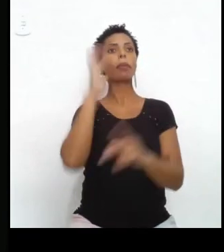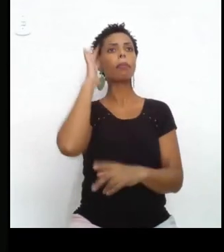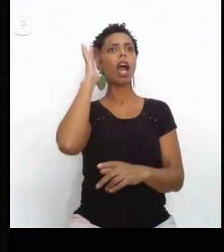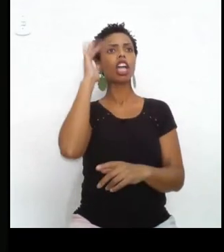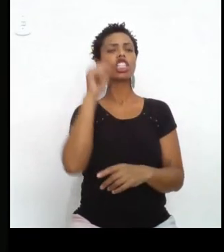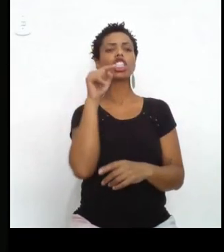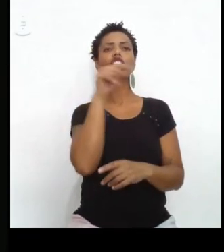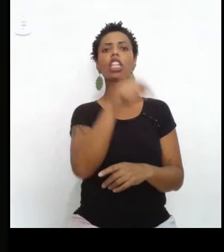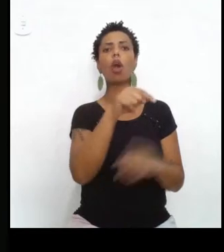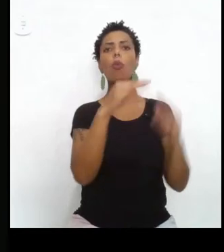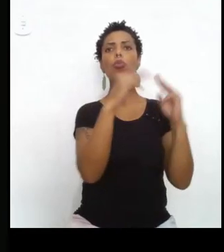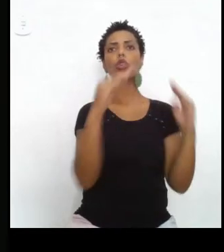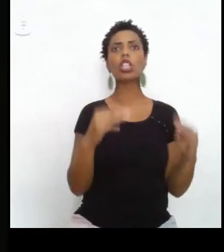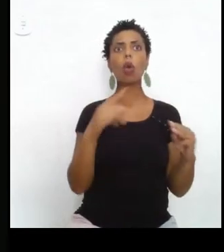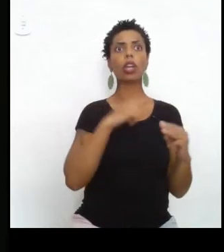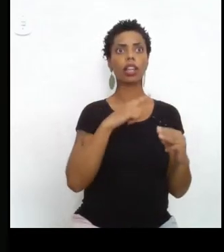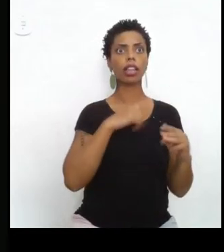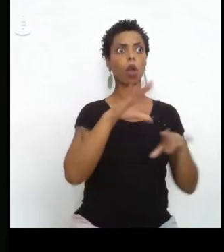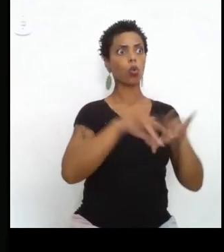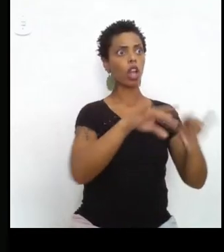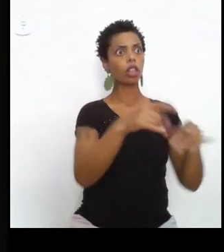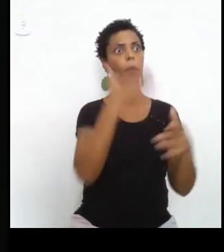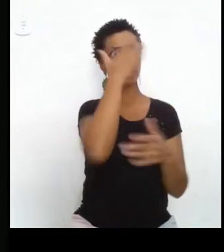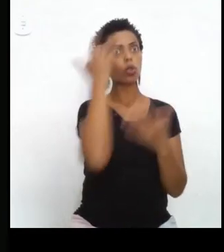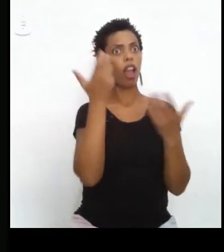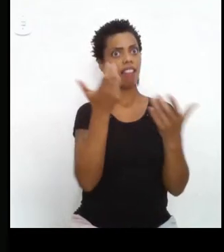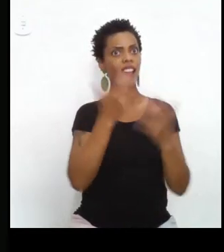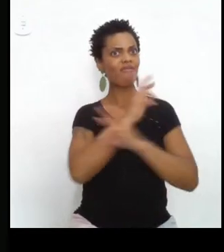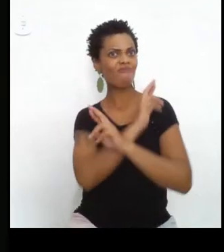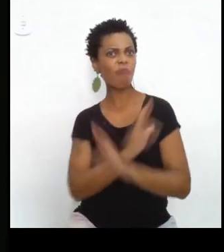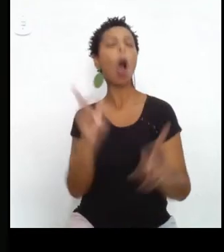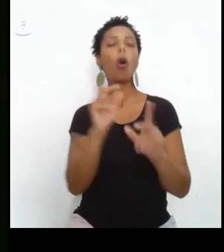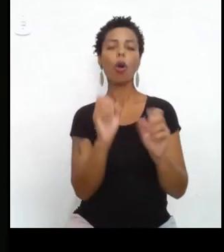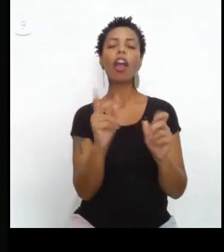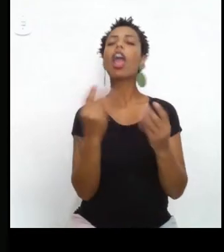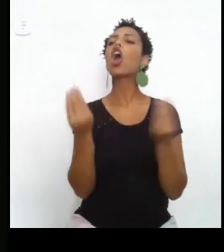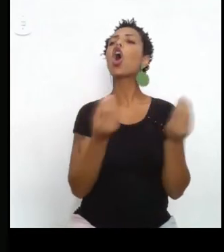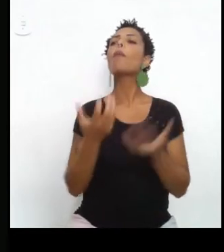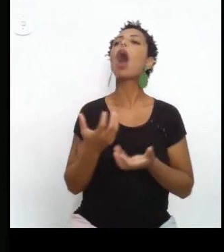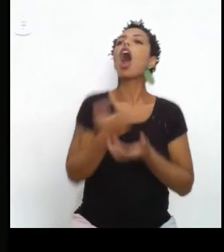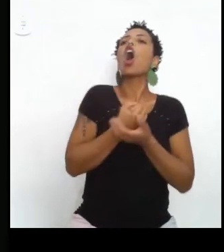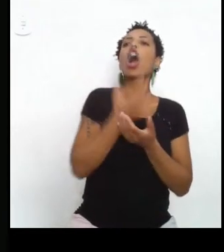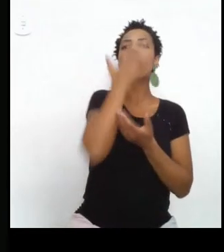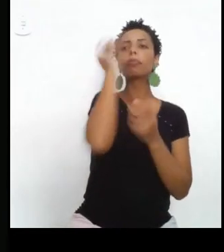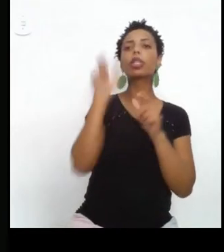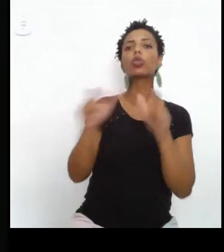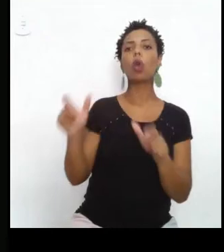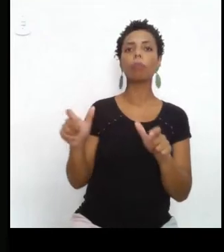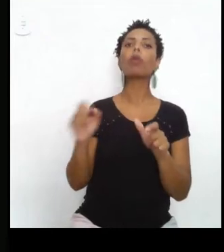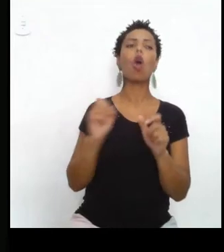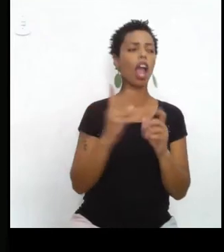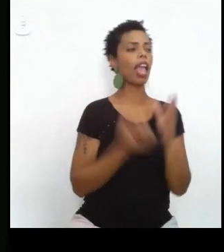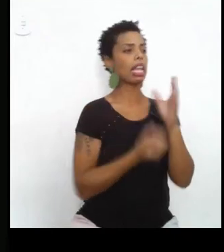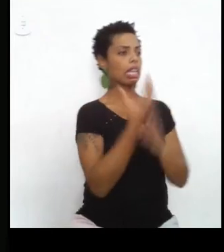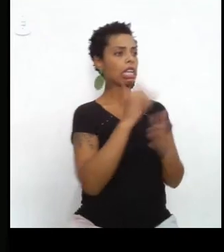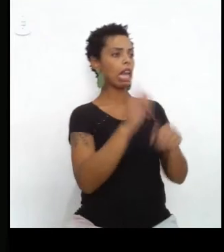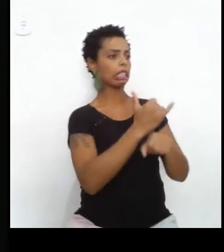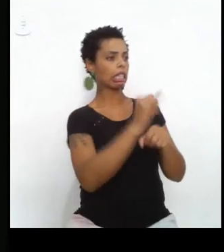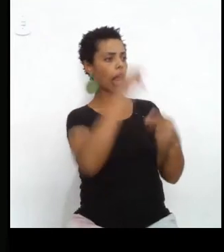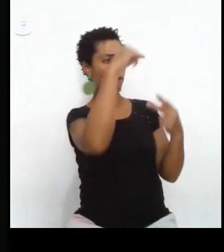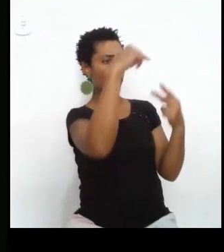monte de gente disposta radicalizar beleza como é que a gente vai fazer essa galera vamos lá bumbum consegue construir um monte de mecanismo para ir transformando